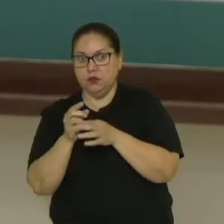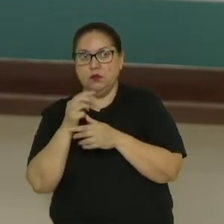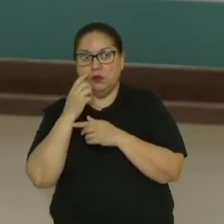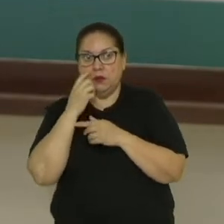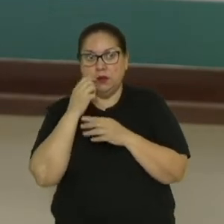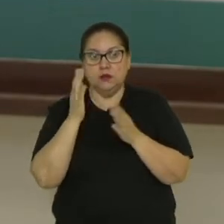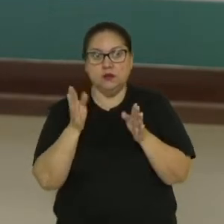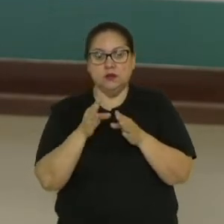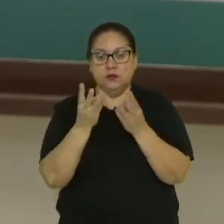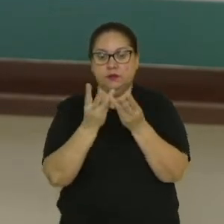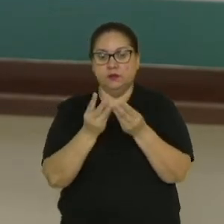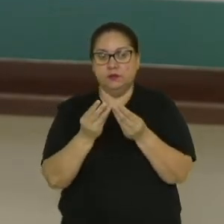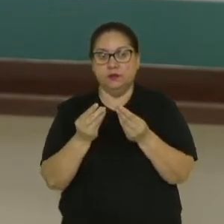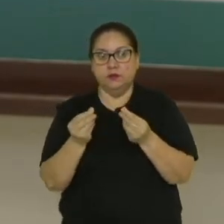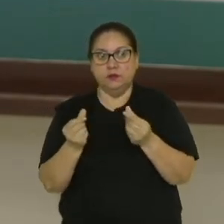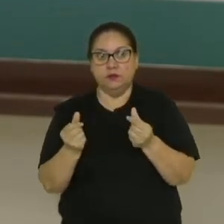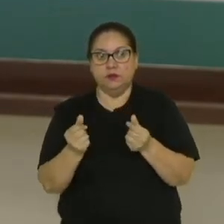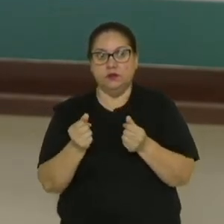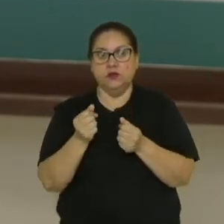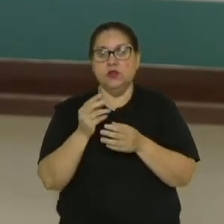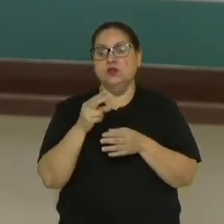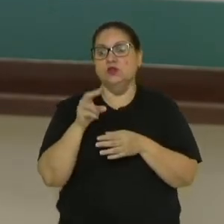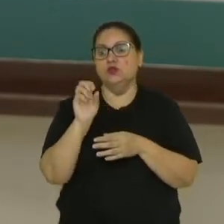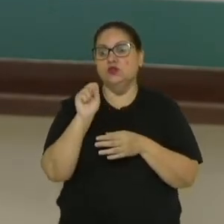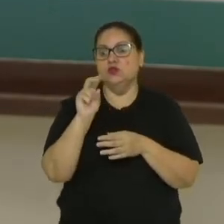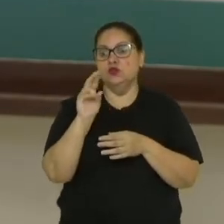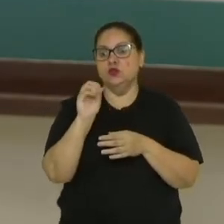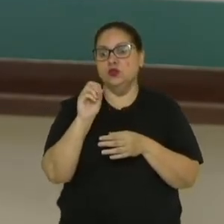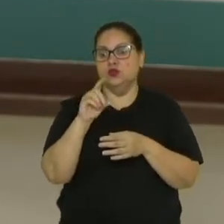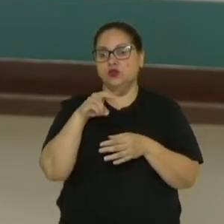a reação de decomposição do nitrato de sódio, por exemplo, né?